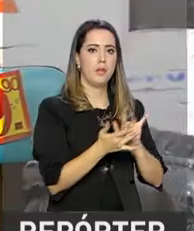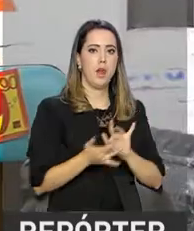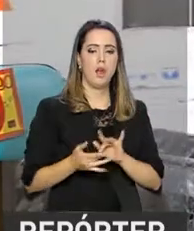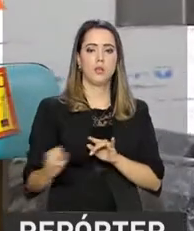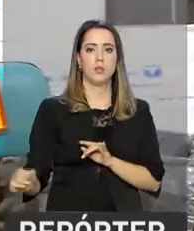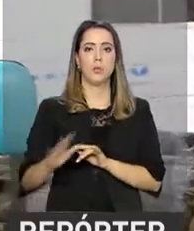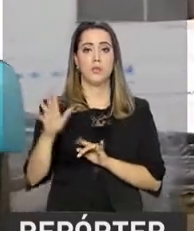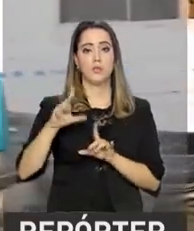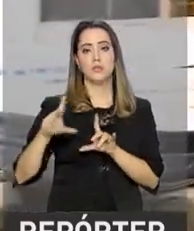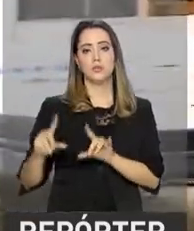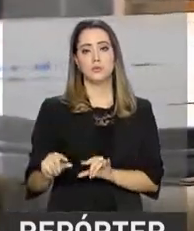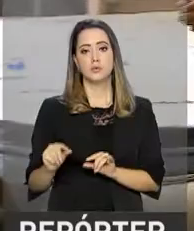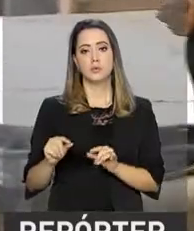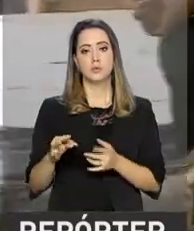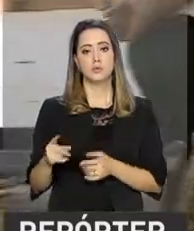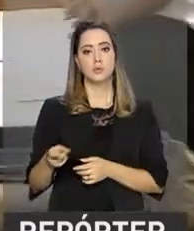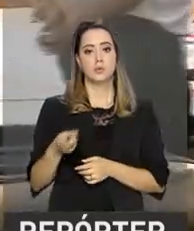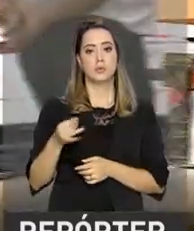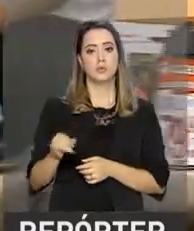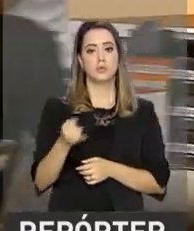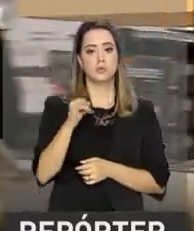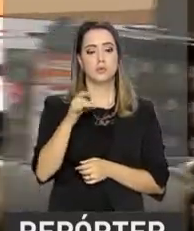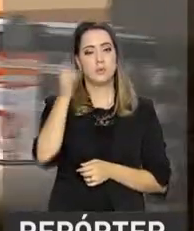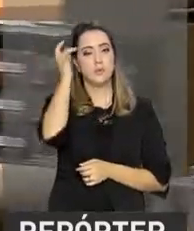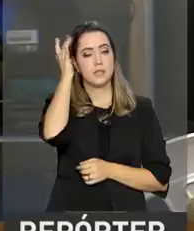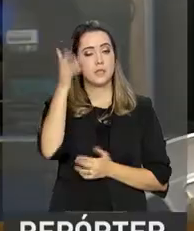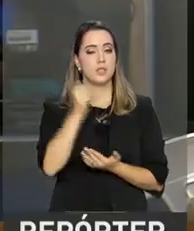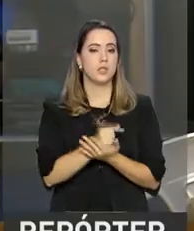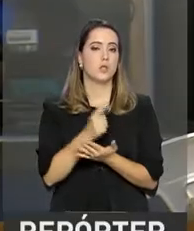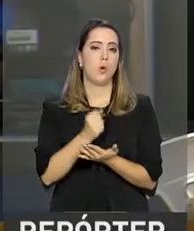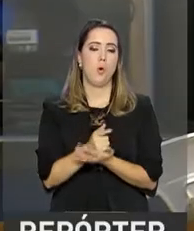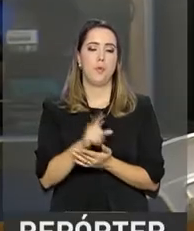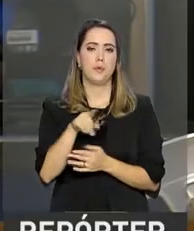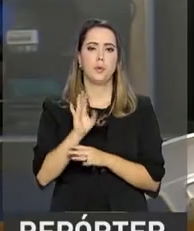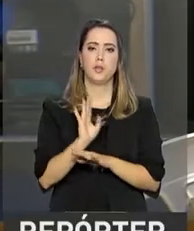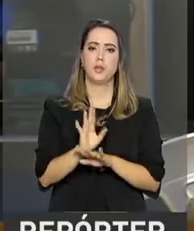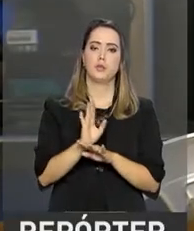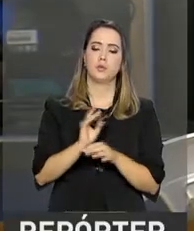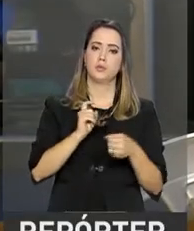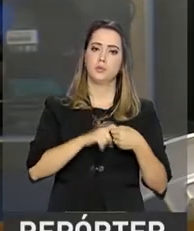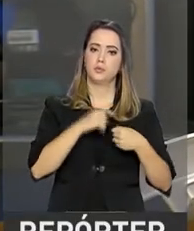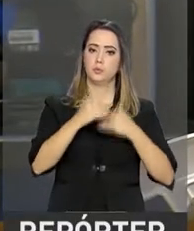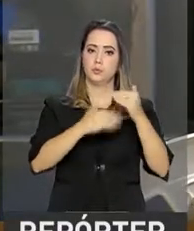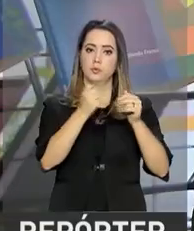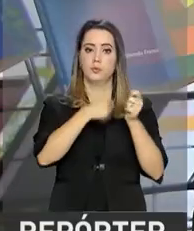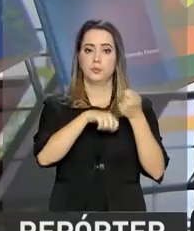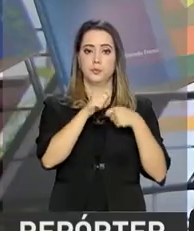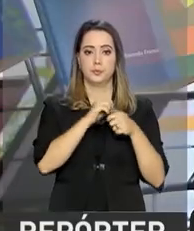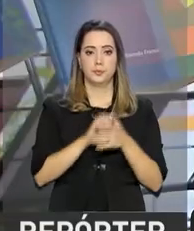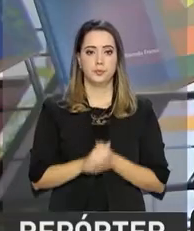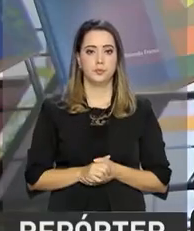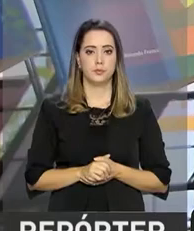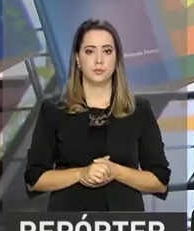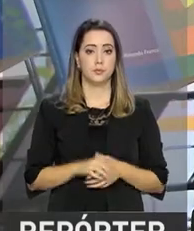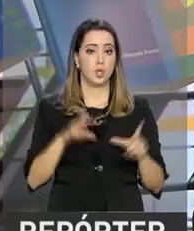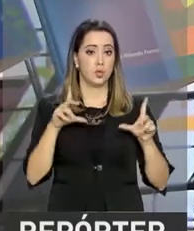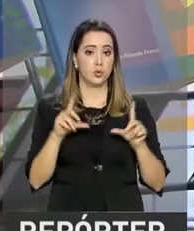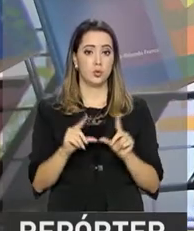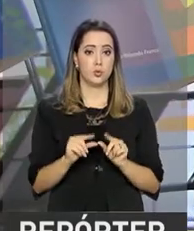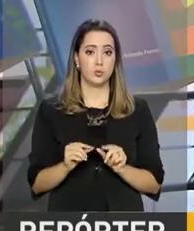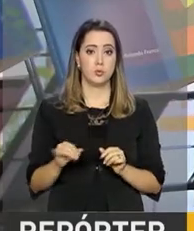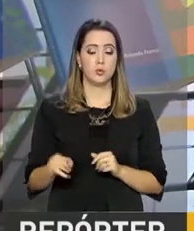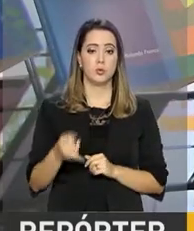a queda da taxa básica de juros facilita o consumo o que ajuda na recuperação econômica a redução dos juros tem